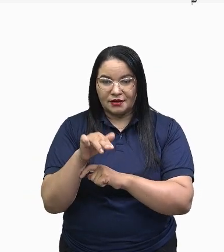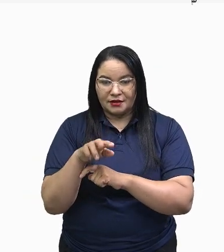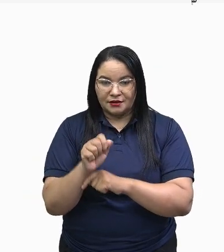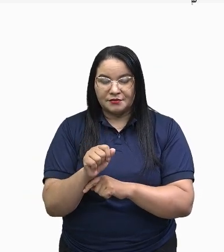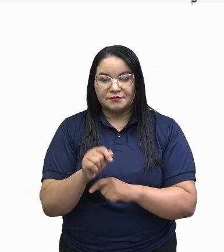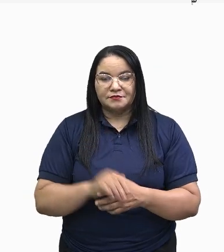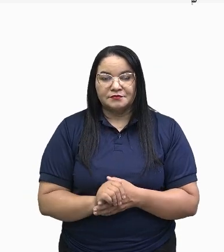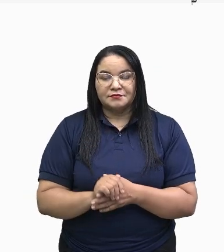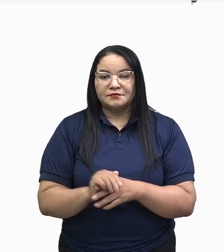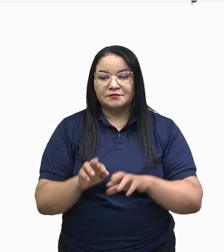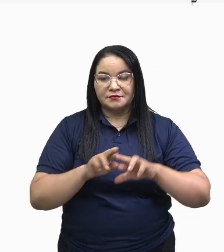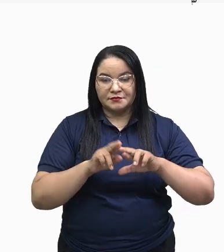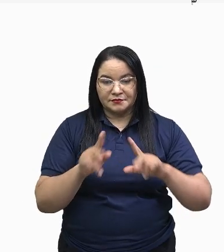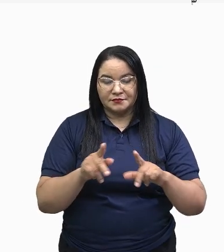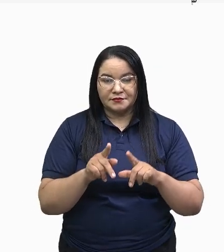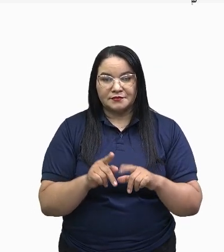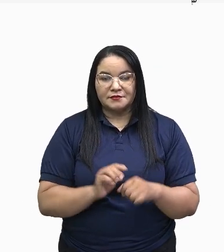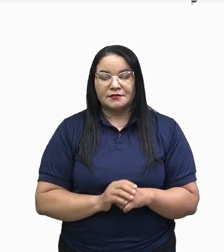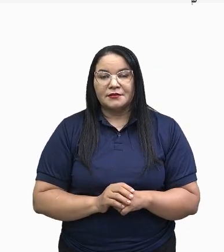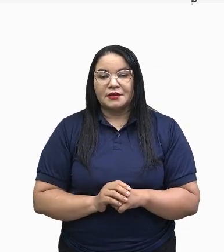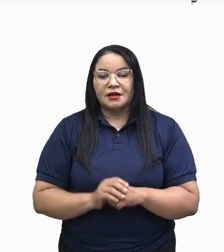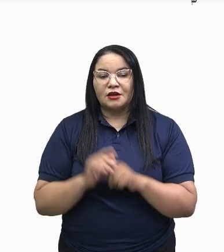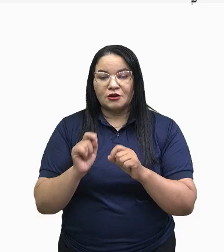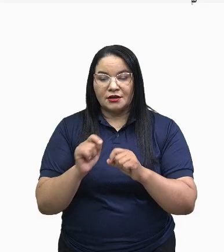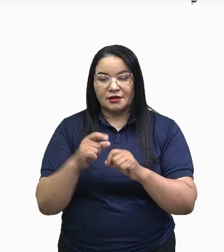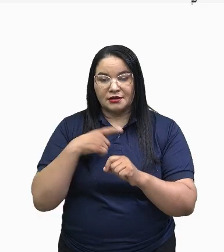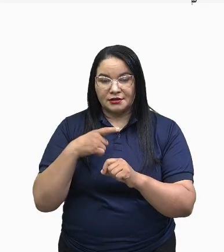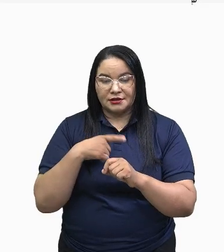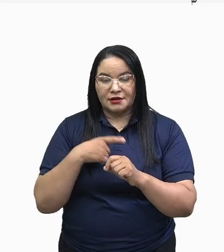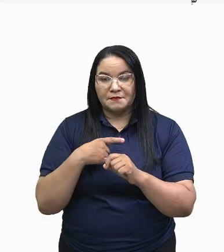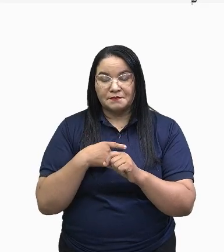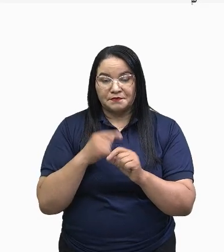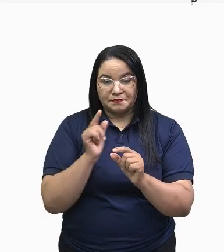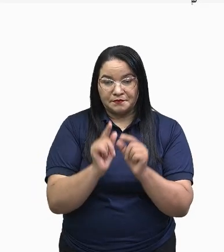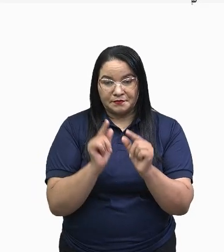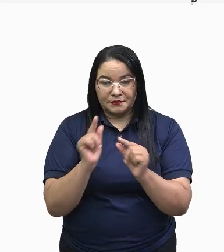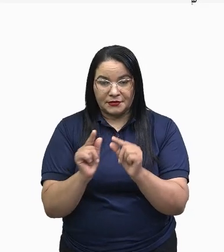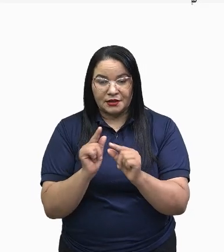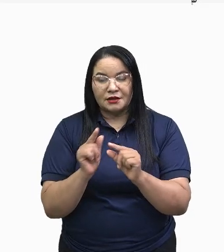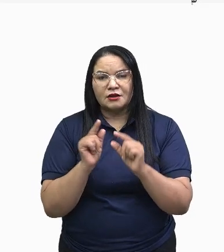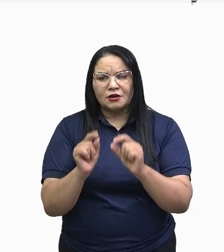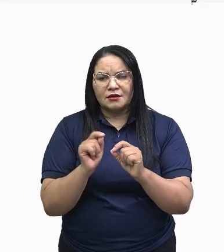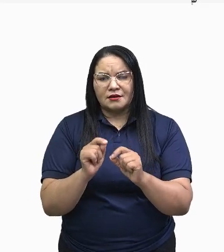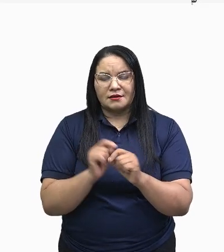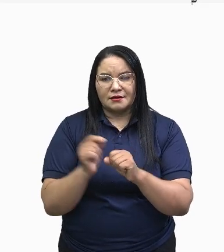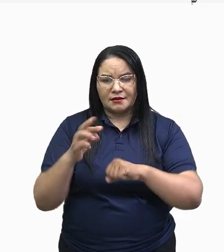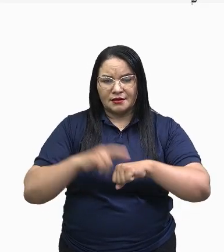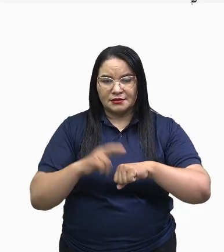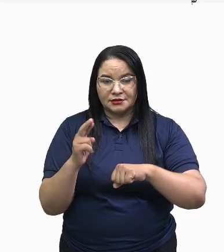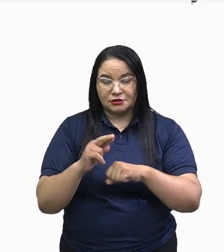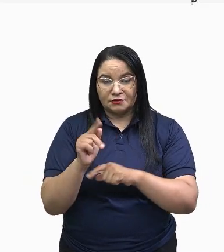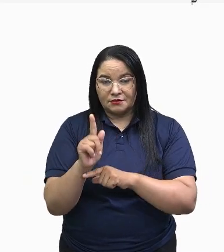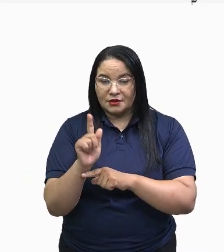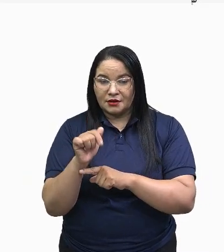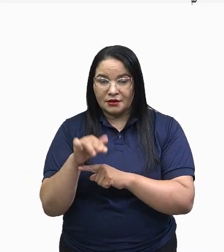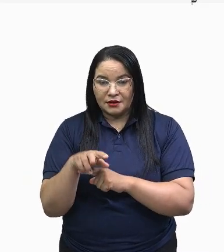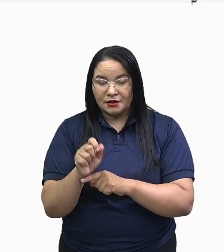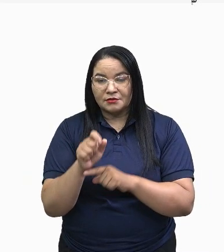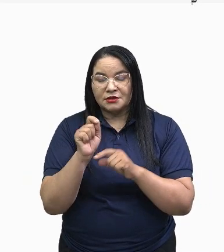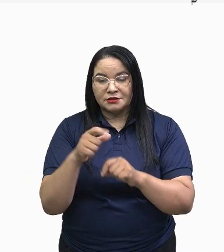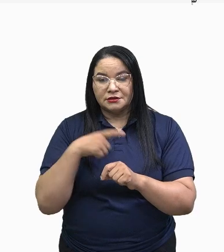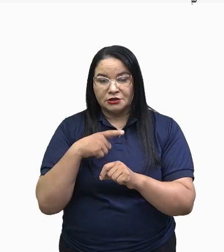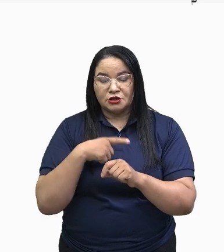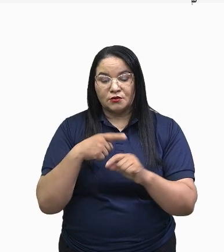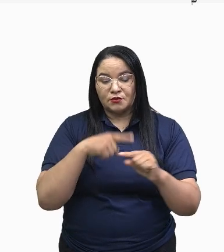alfa e da beta, ela é constituída de partículas, que são constituídas de partículas. A radiação gama, ao contrário, ela é apenas